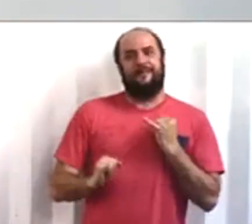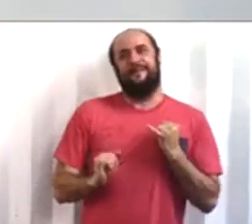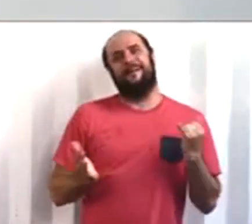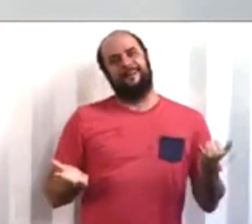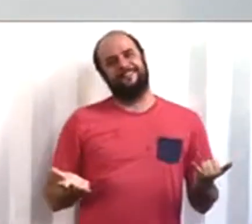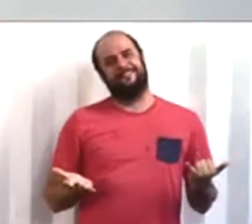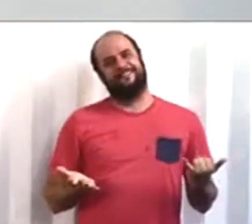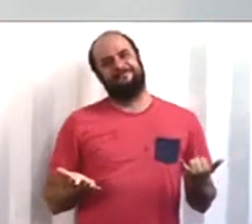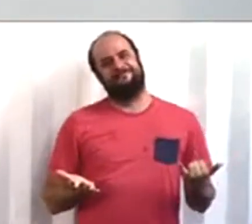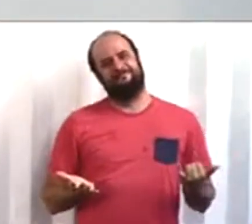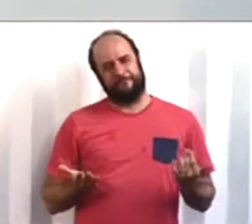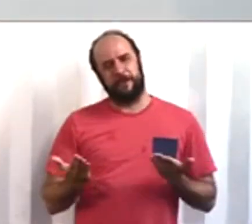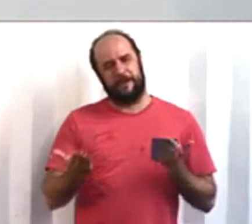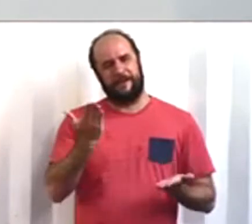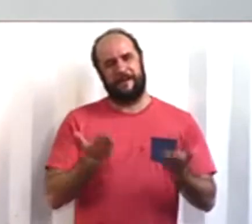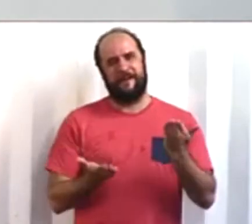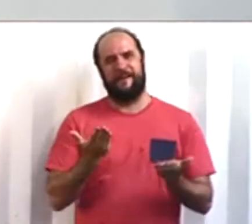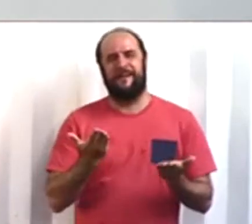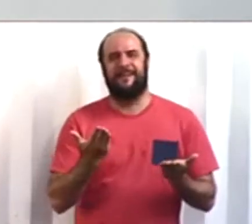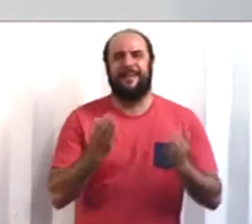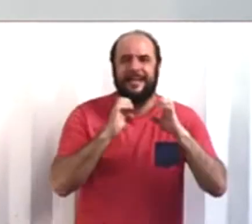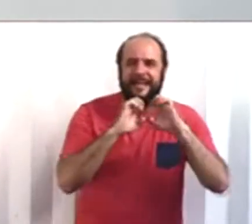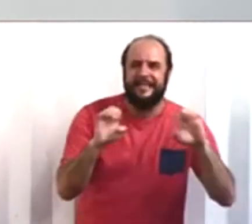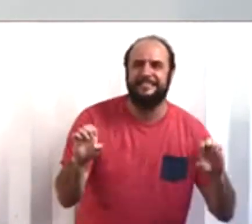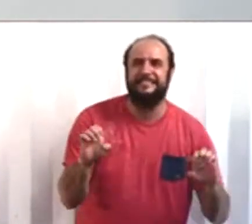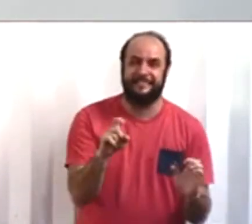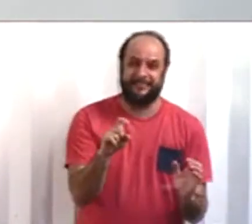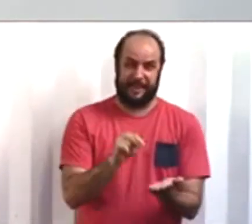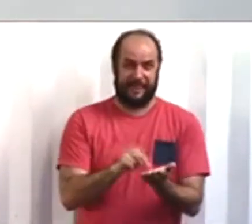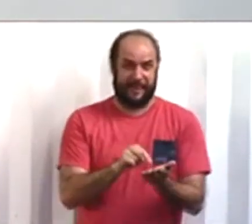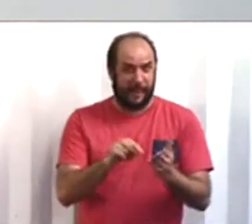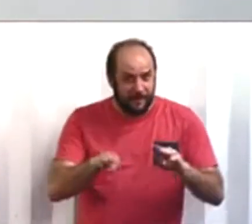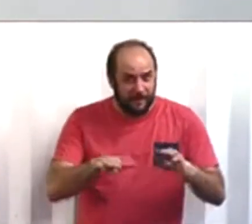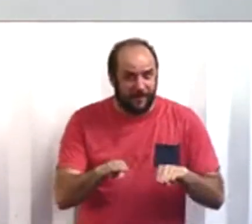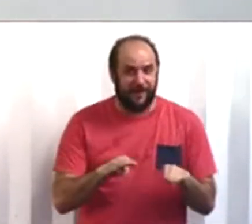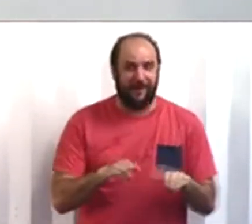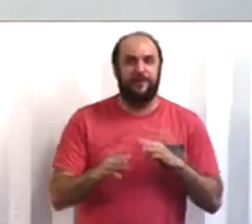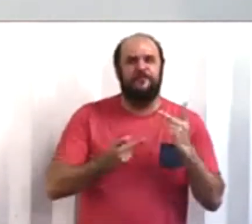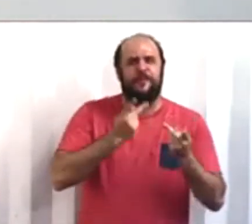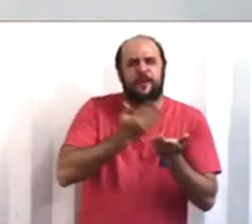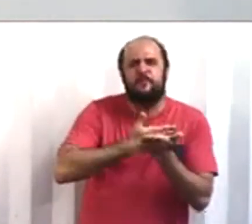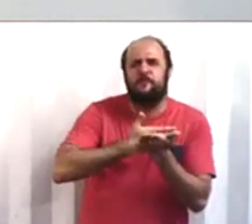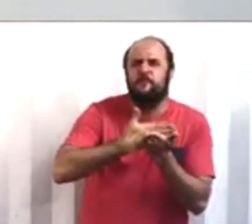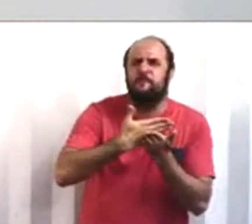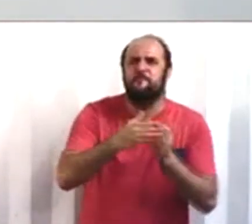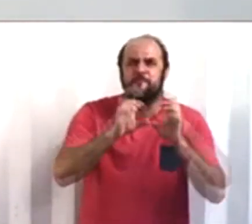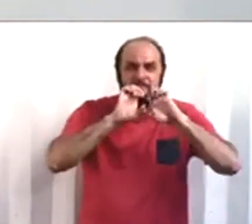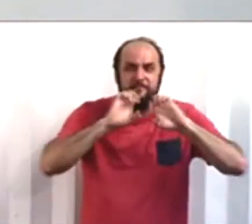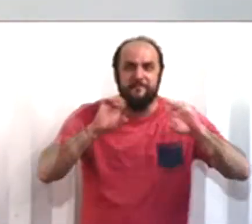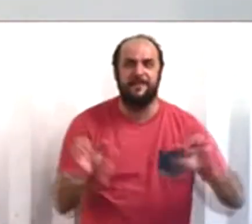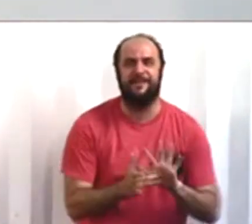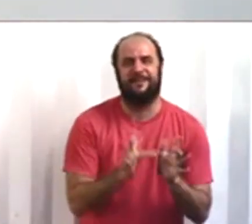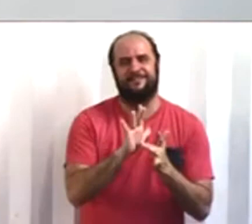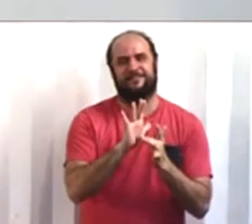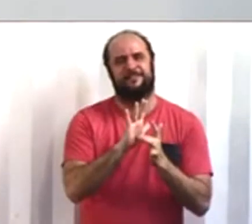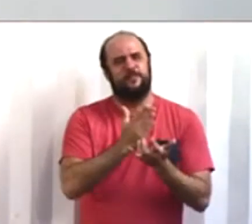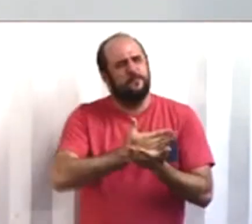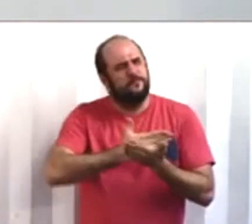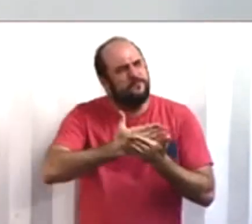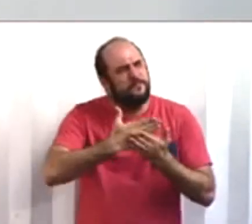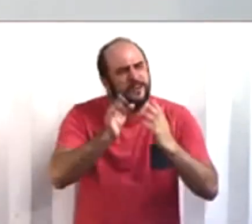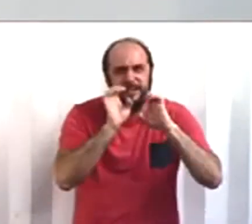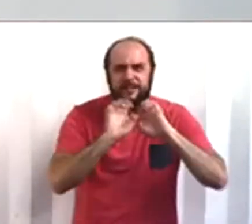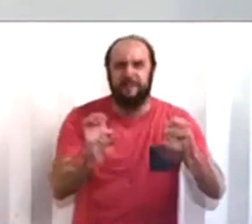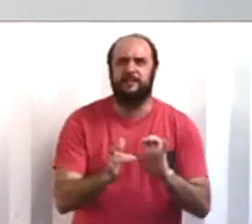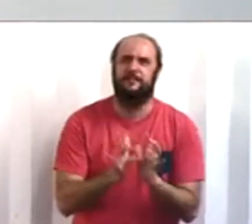O Evangelho, como está aqui no texto, o princípio do Evangelho de Jesus Cristo, o começo do Evangelho